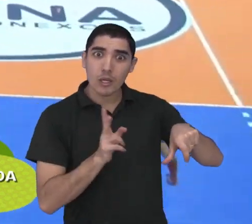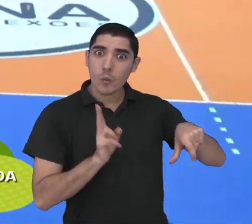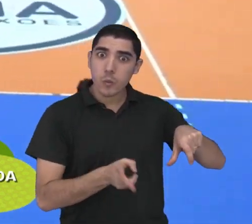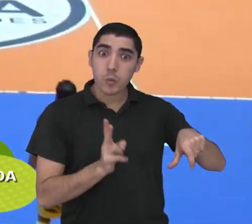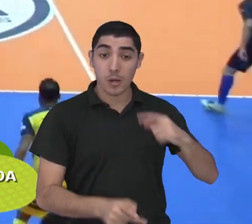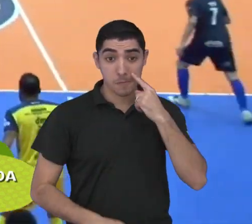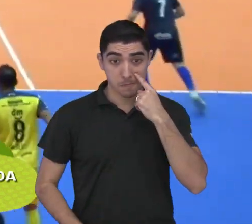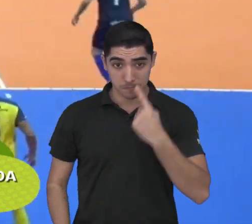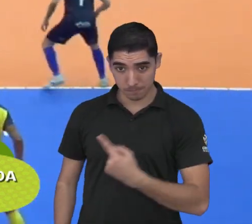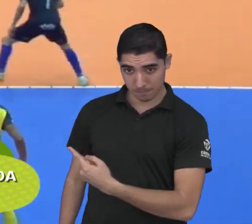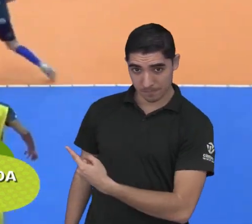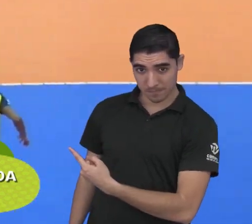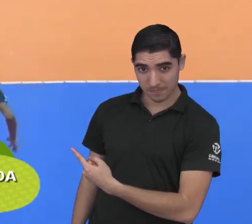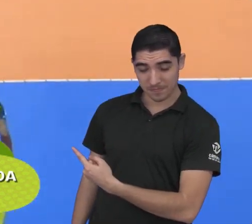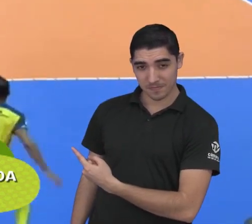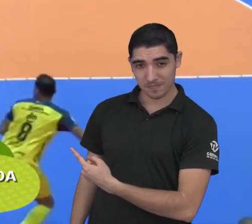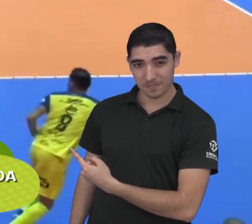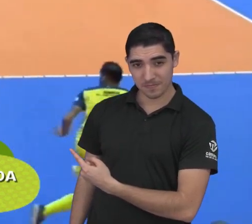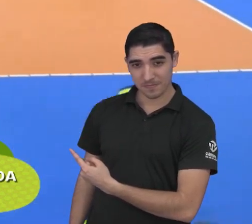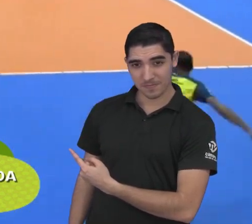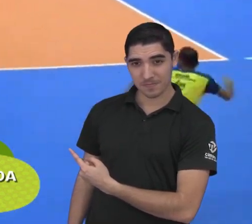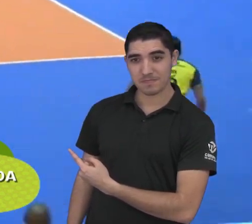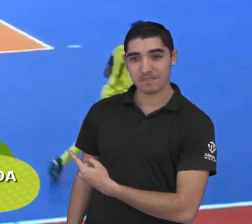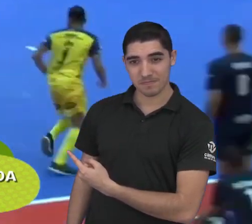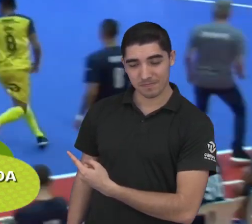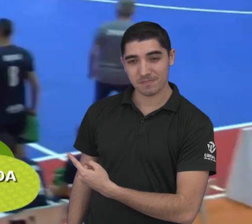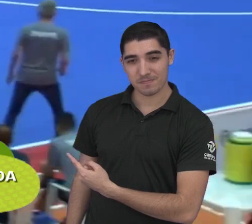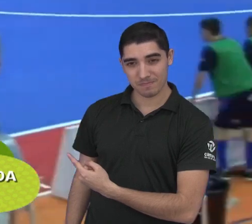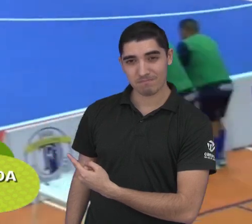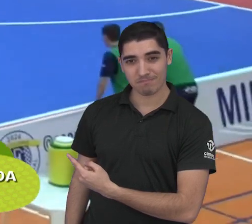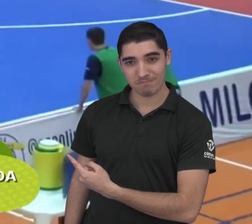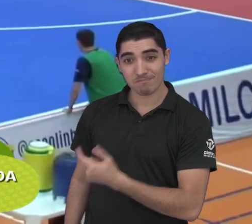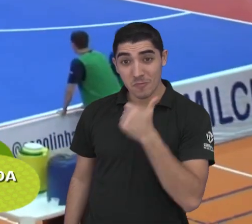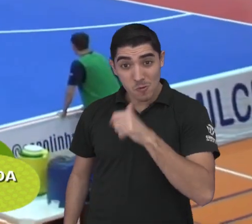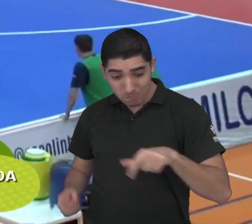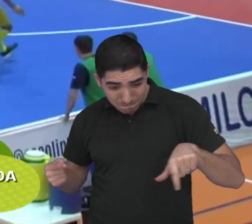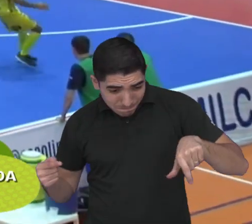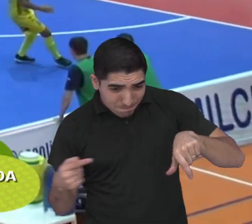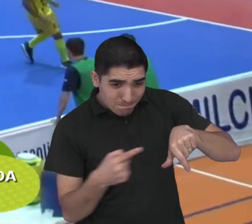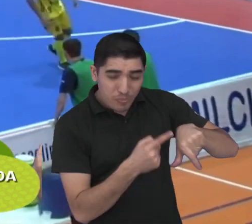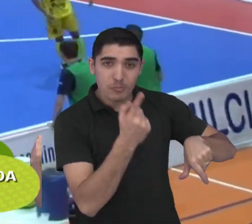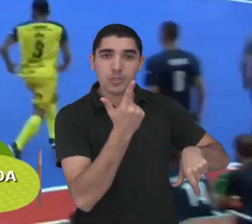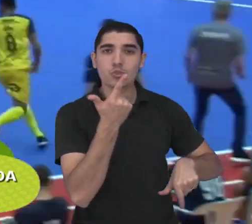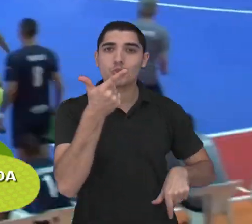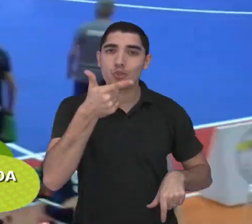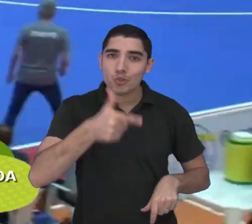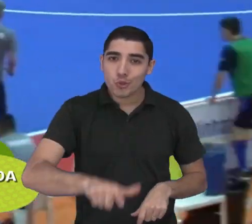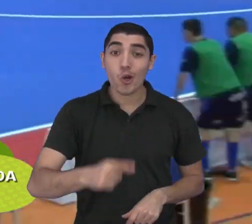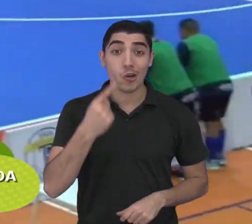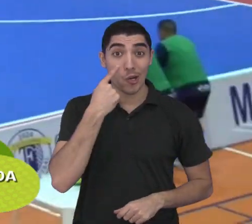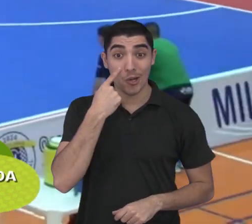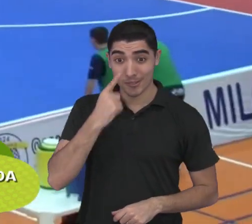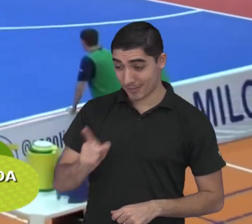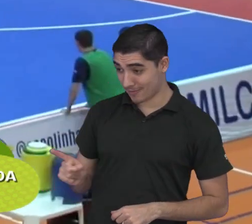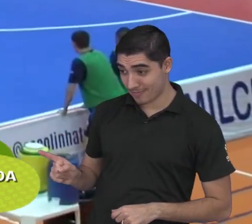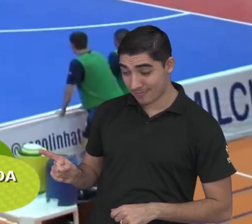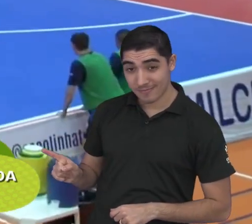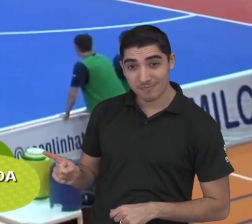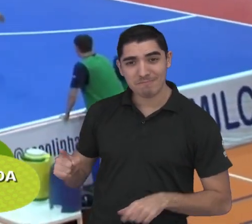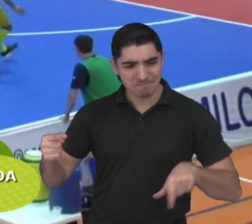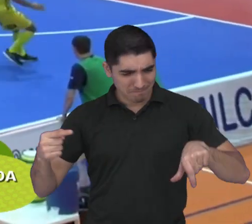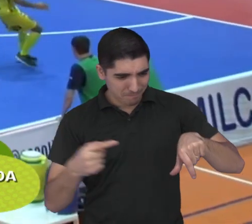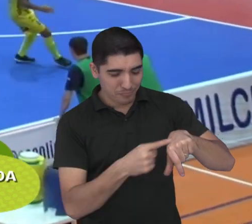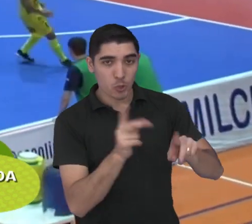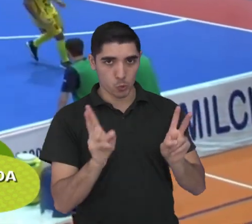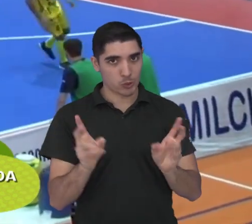Oliveira carregou e da quadra de defesa achou Wesley livre que de primeira bateu. A bola caprichosamente explodiu no travessão e saiu,